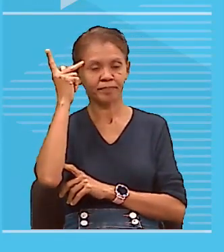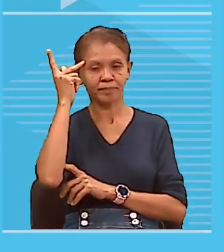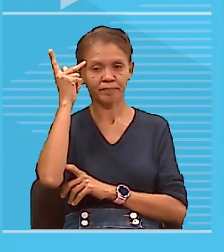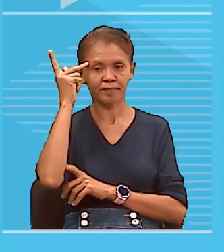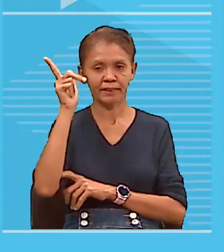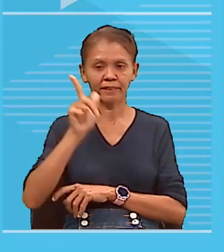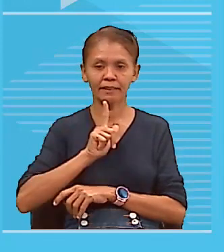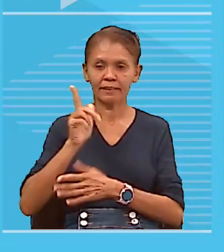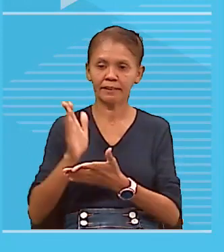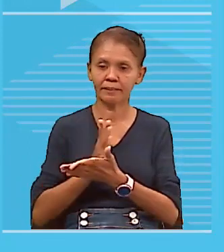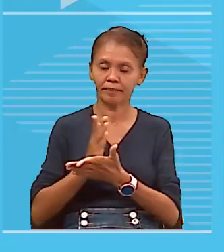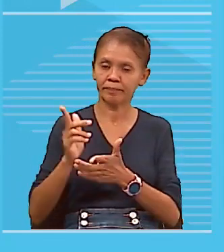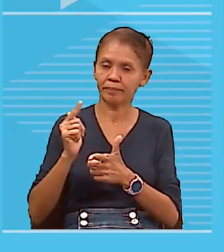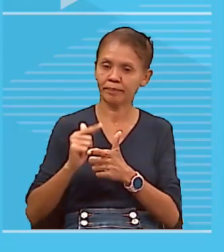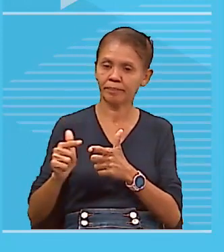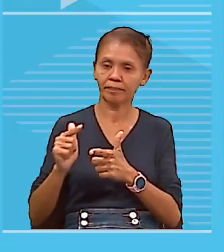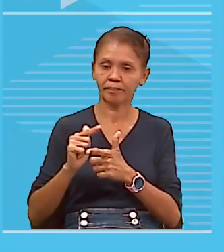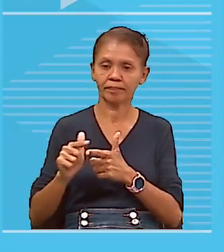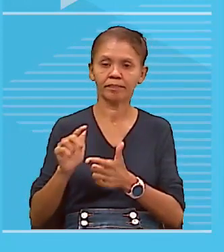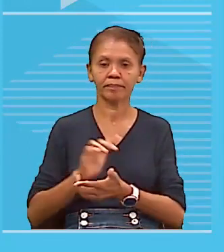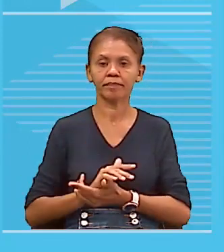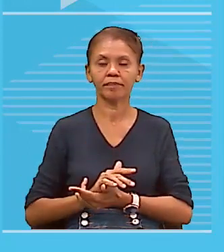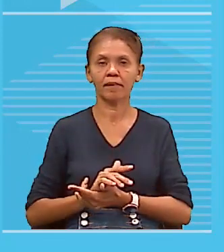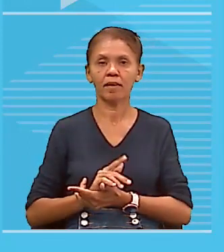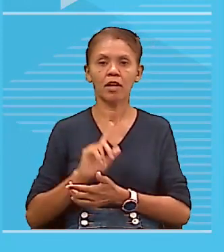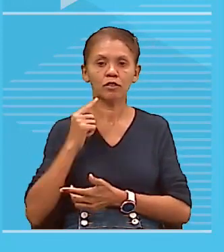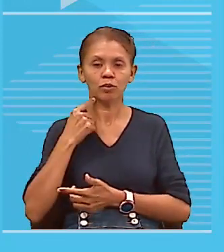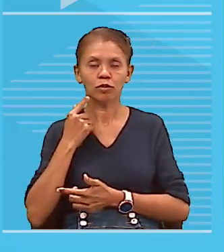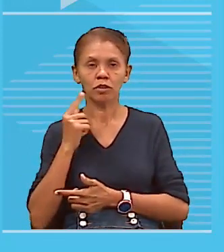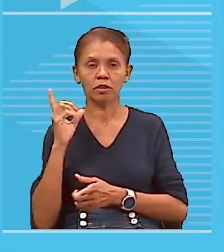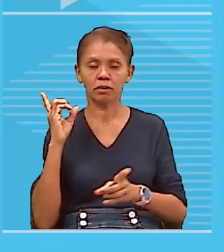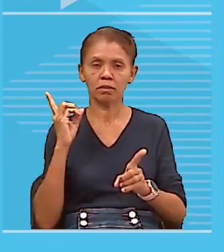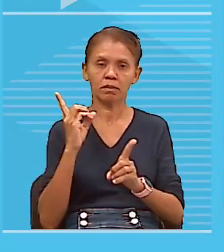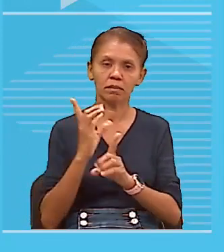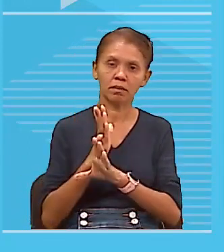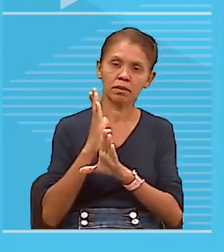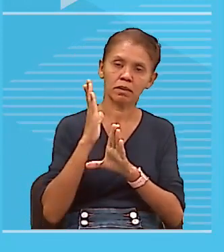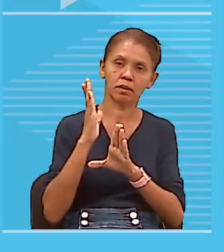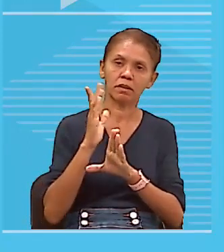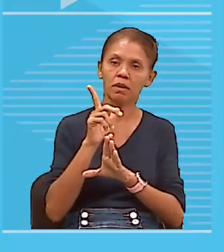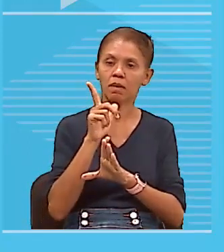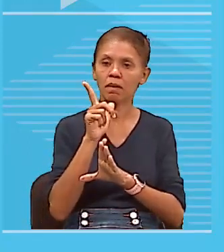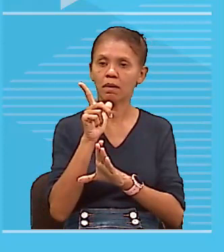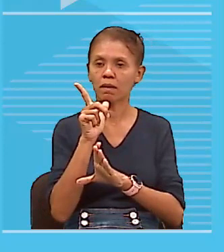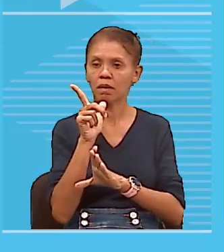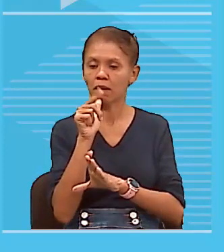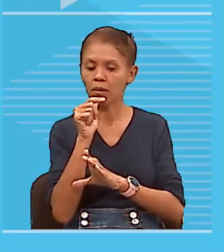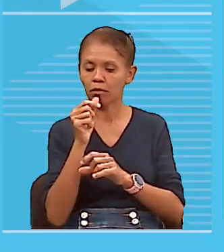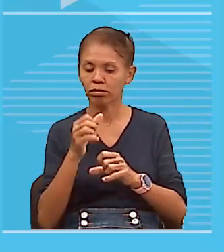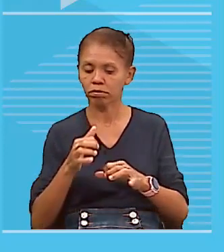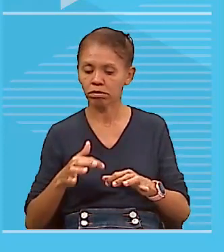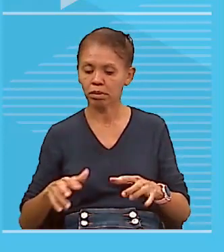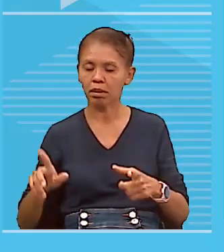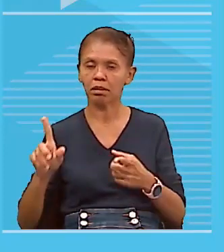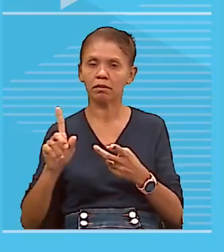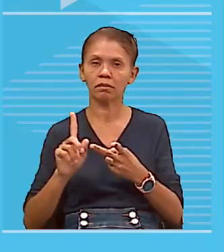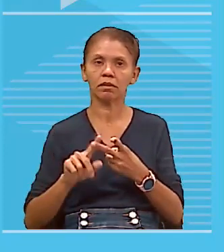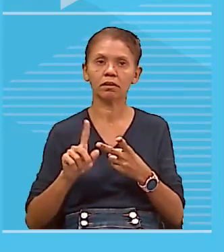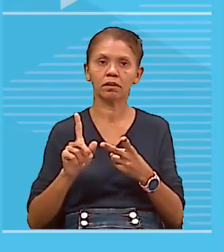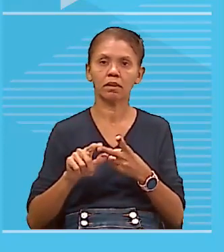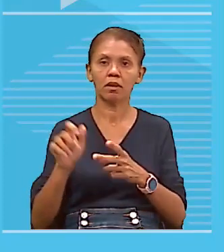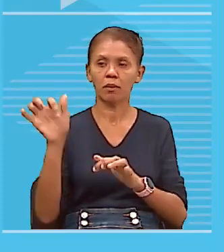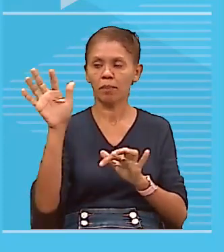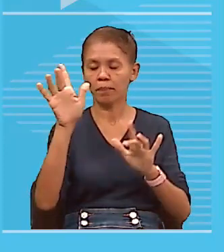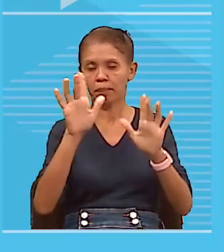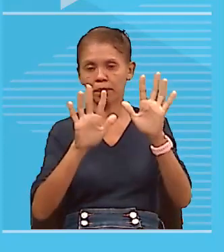vão causar um dano muito severo para a gente, né? Então, lá vem esses poluentes, a pessoa pode estar exposta